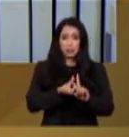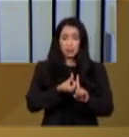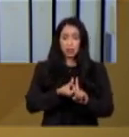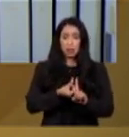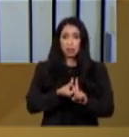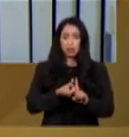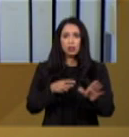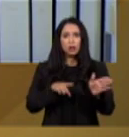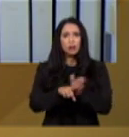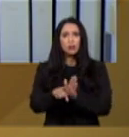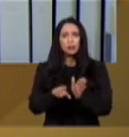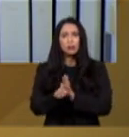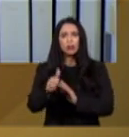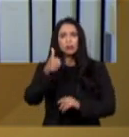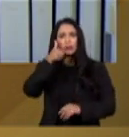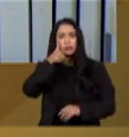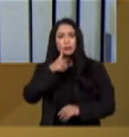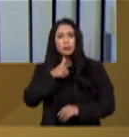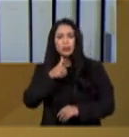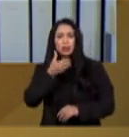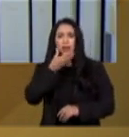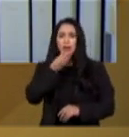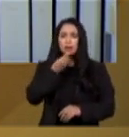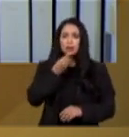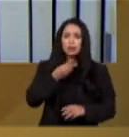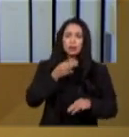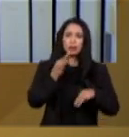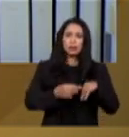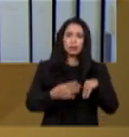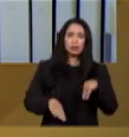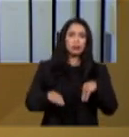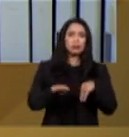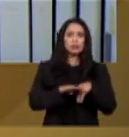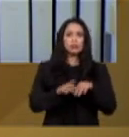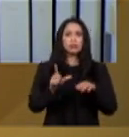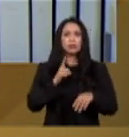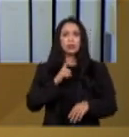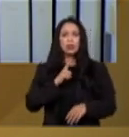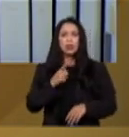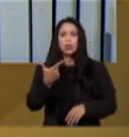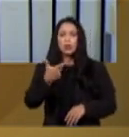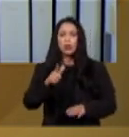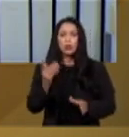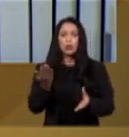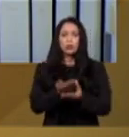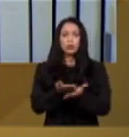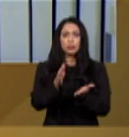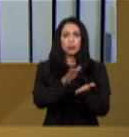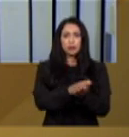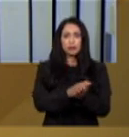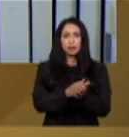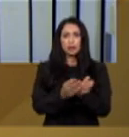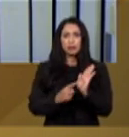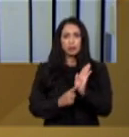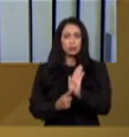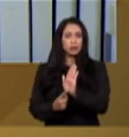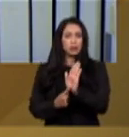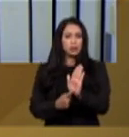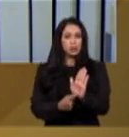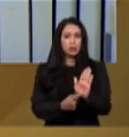às ministras e aos ministros se teriam algum outro feito para ser trazido em mesa. Verifico